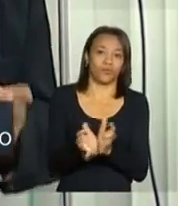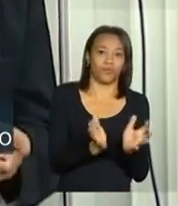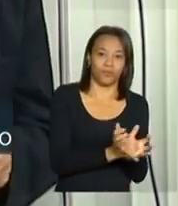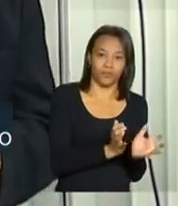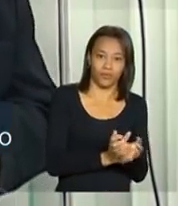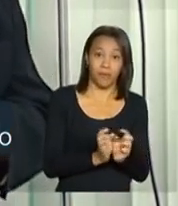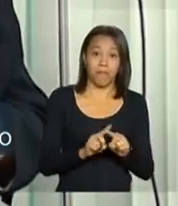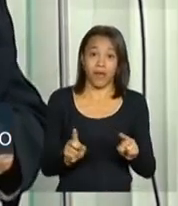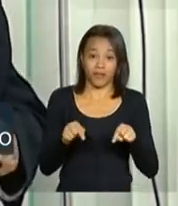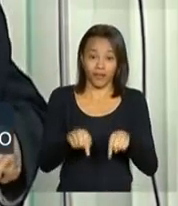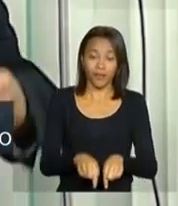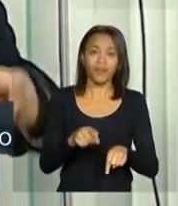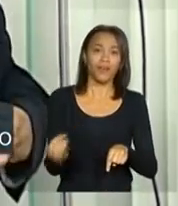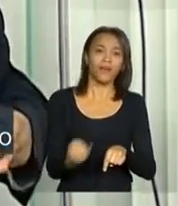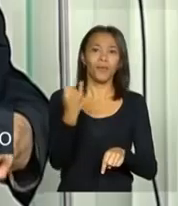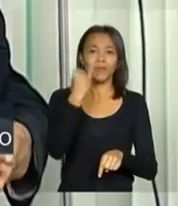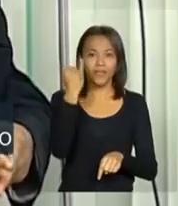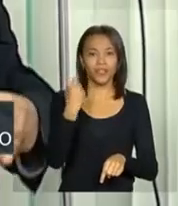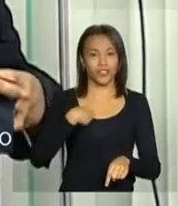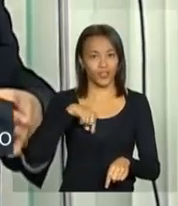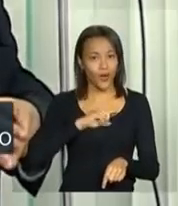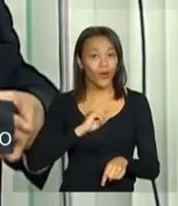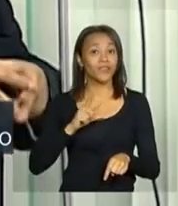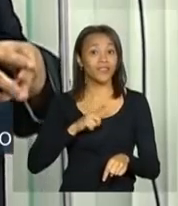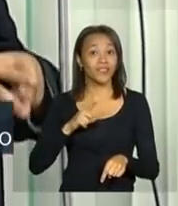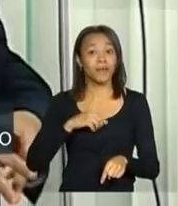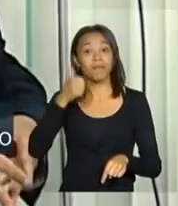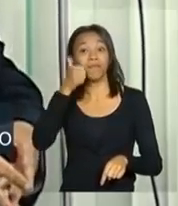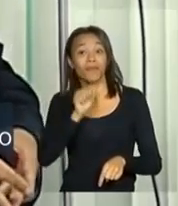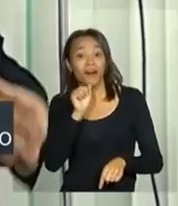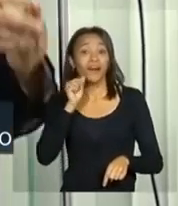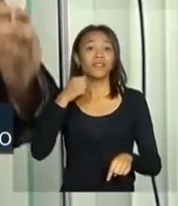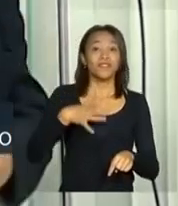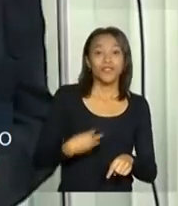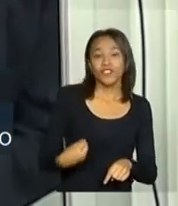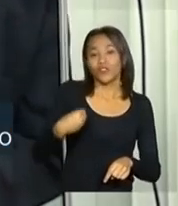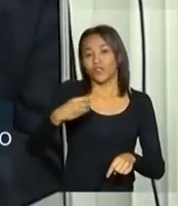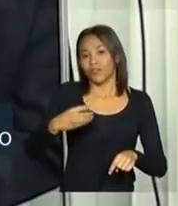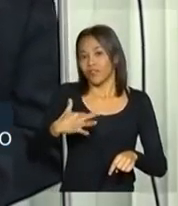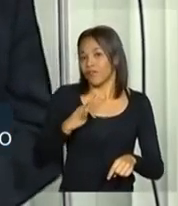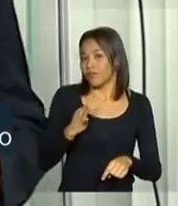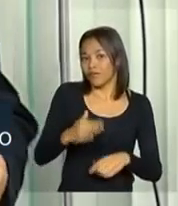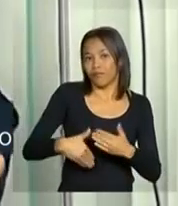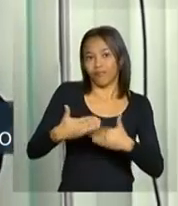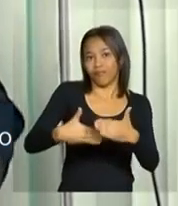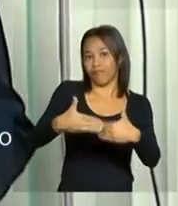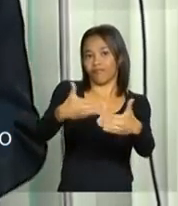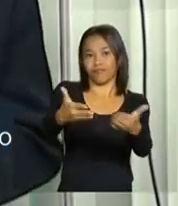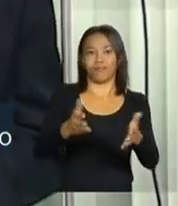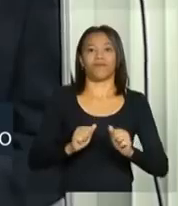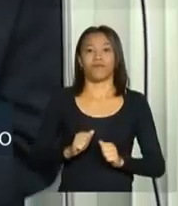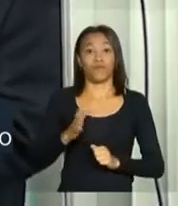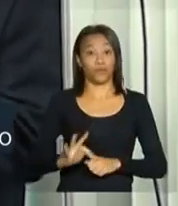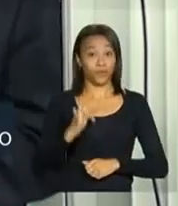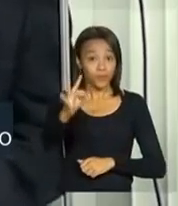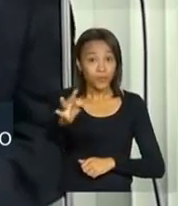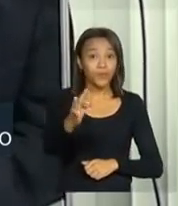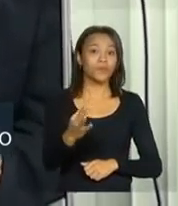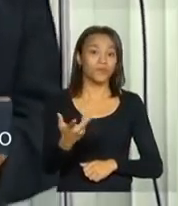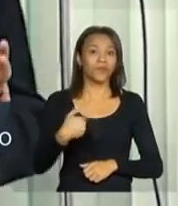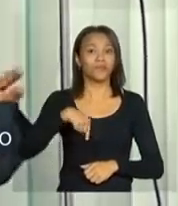Mas aqui é muito importante, porque estamos tratando com as nossas mães, as nossas filhas e as nossas irmãs. Nós queremos ter muito